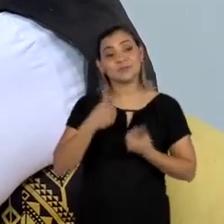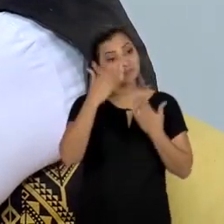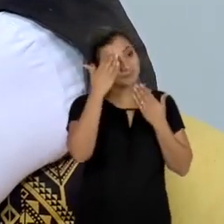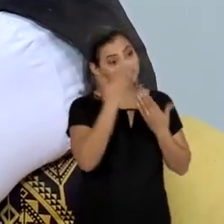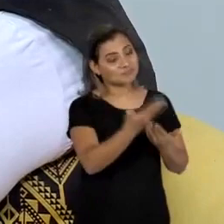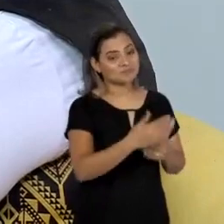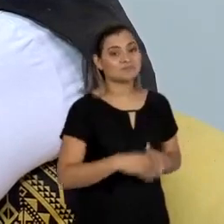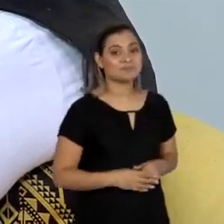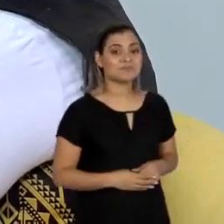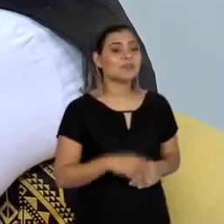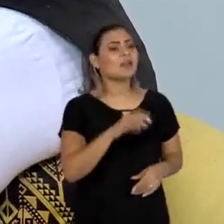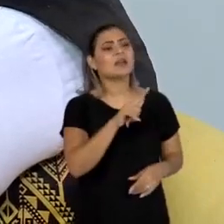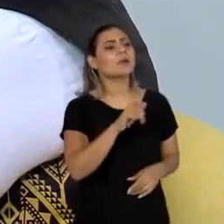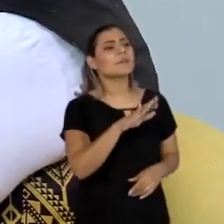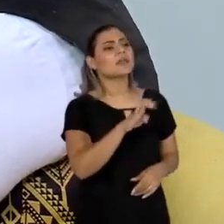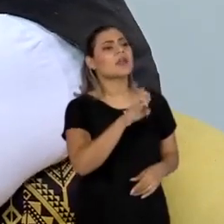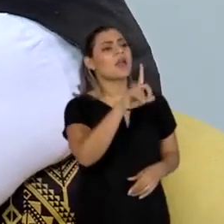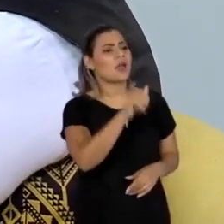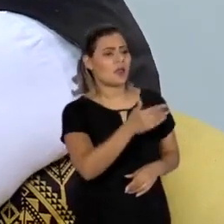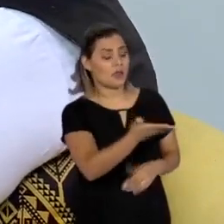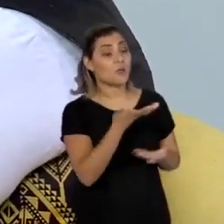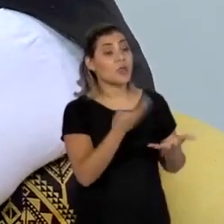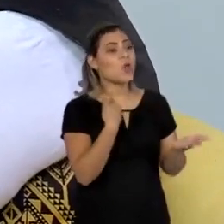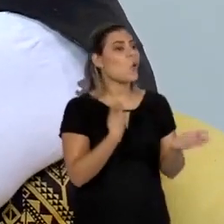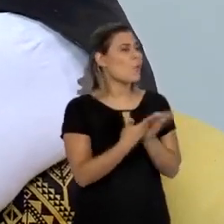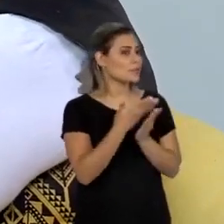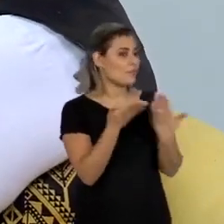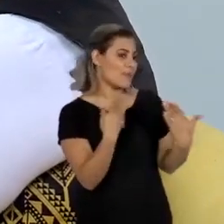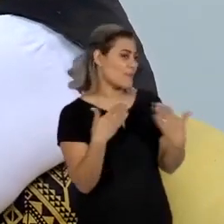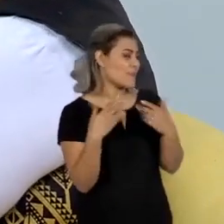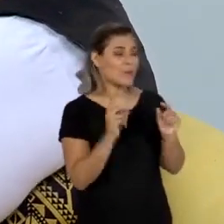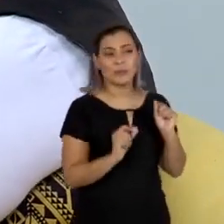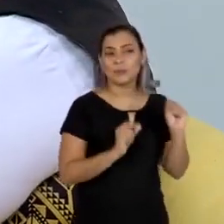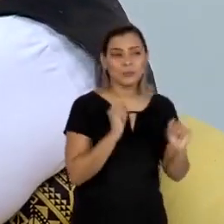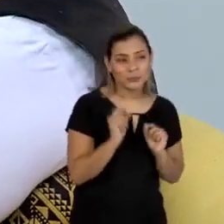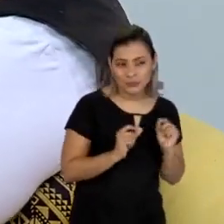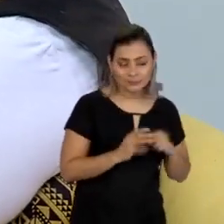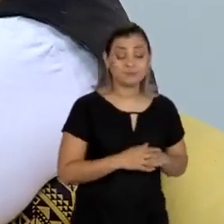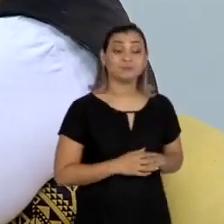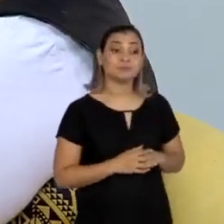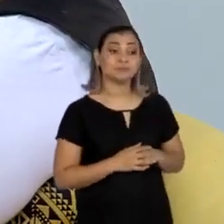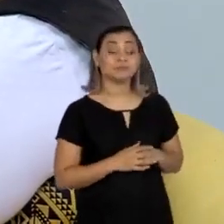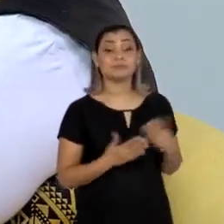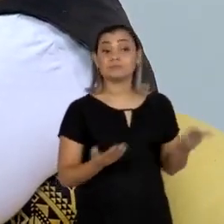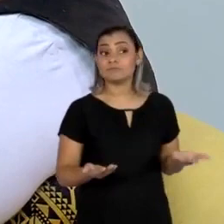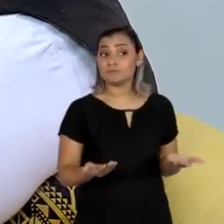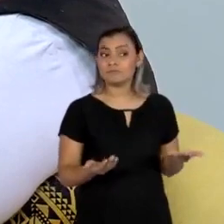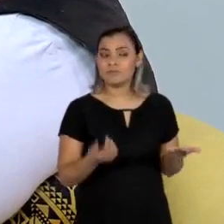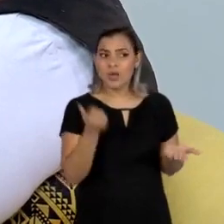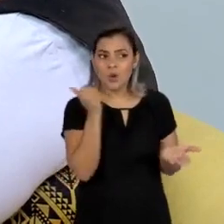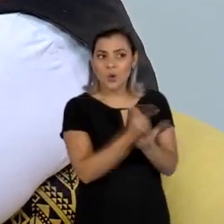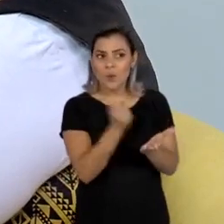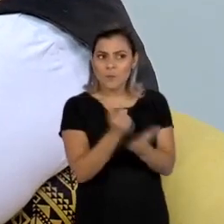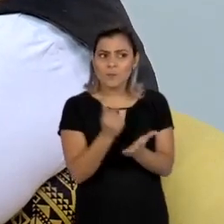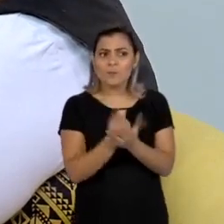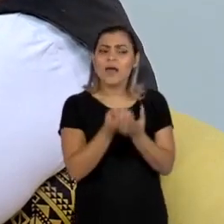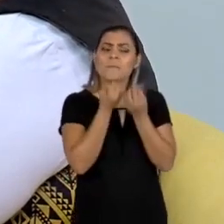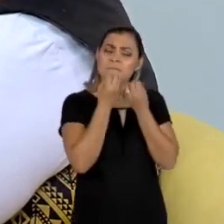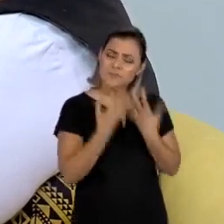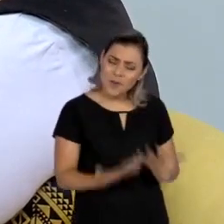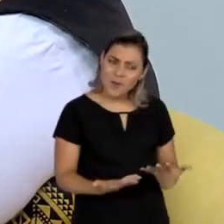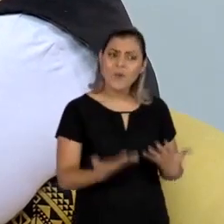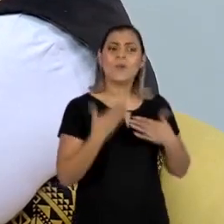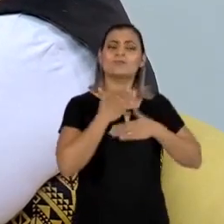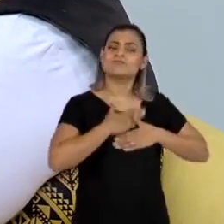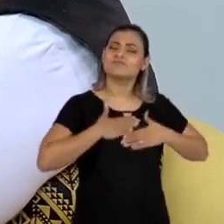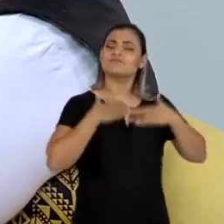agradeço. Gabriela, acho que a gente pode começar bem a nossa conversa falando que o erro não está no consumo. Comprar é bom,